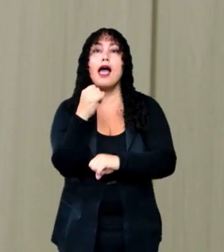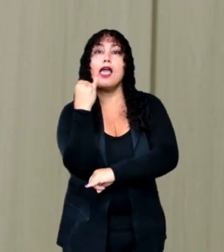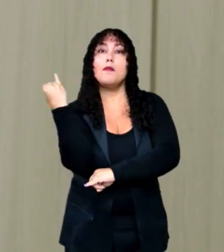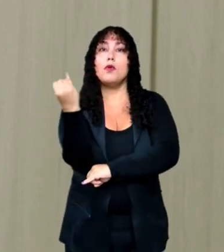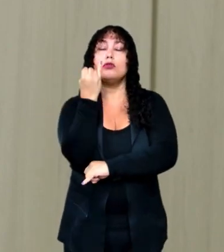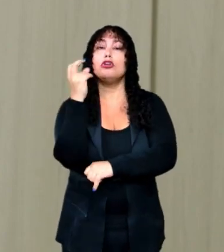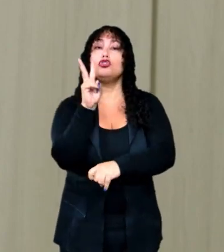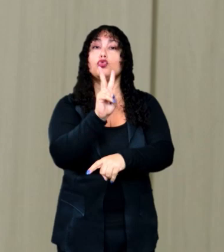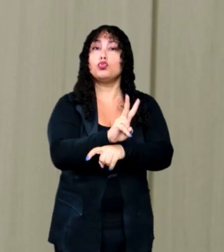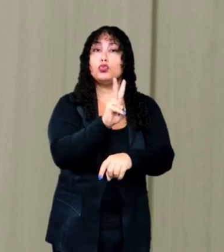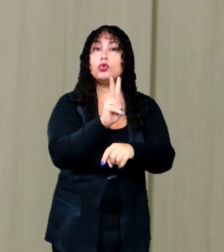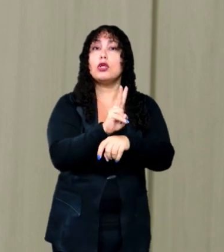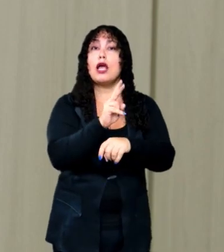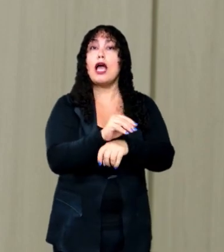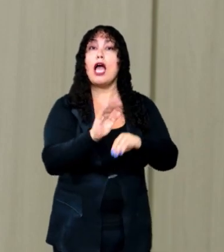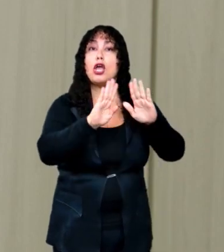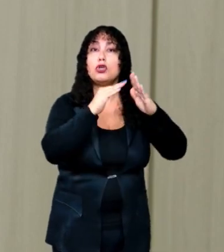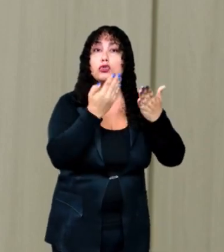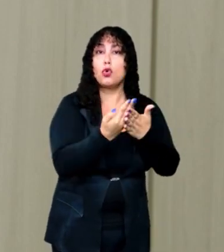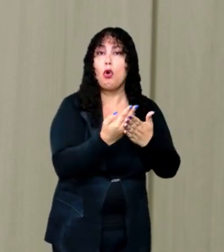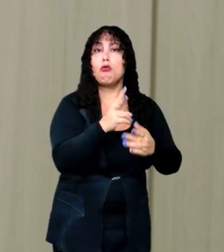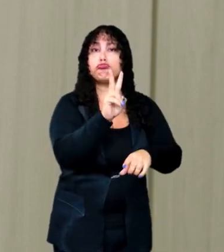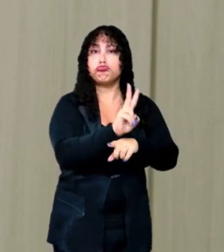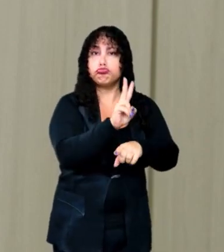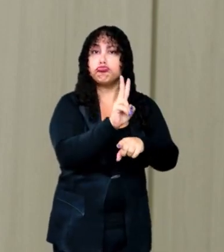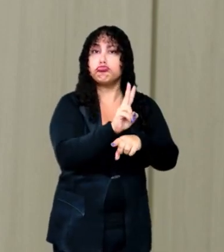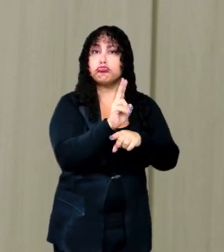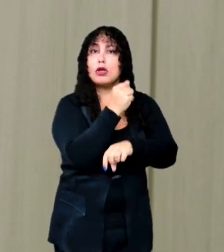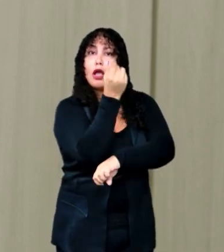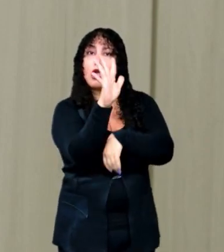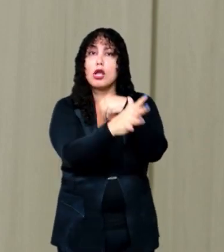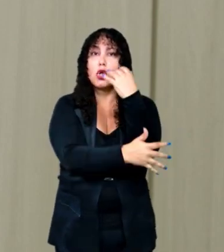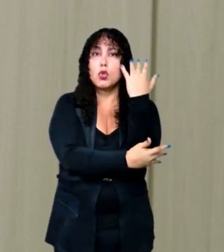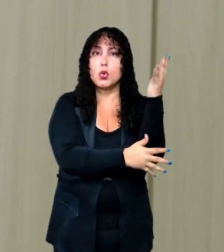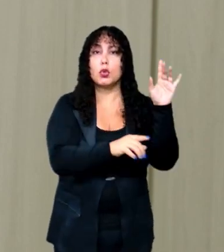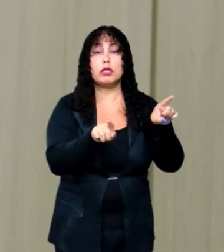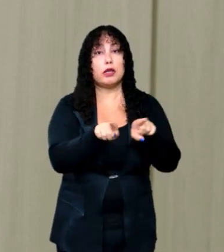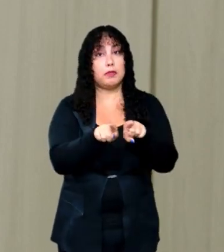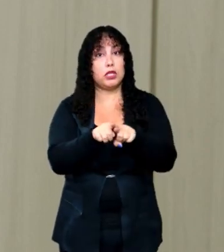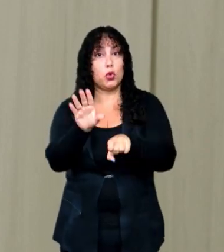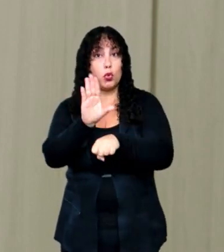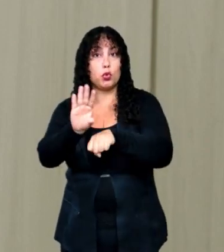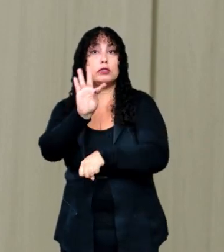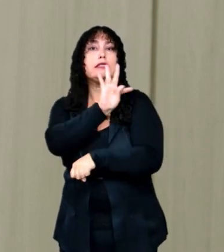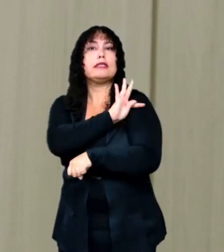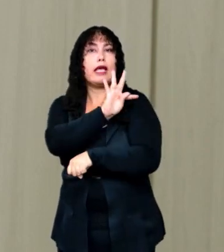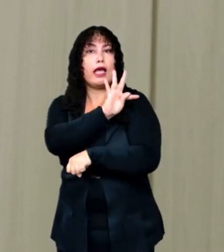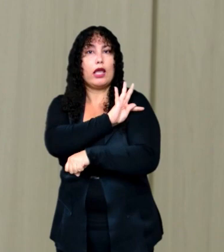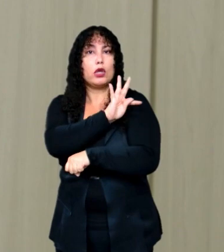Parque Colégio Agrícola ali sendo preservado. A gente tem o curso técnico em